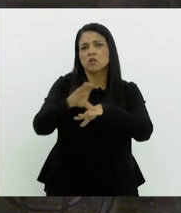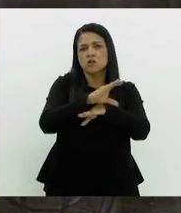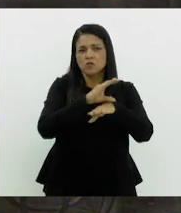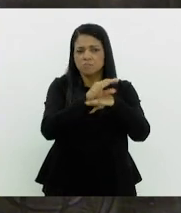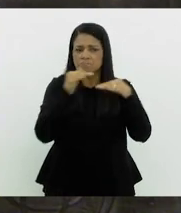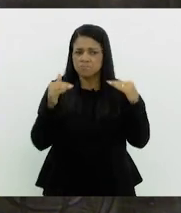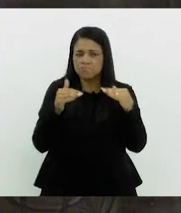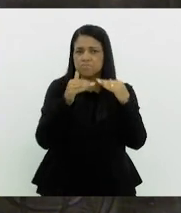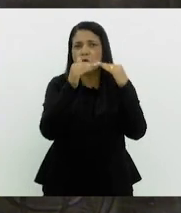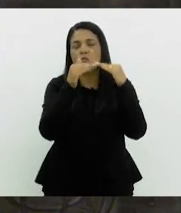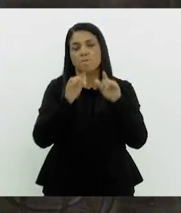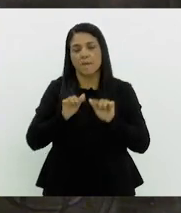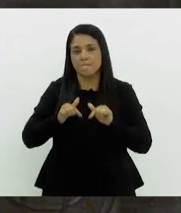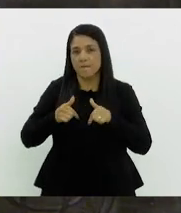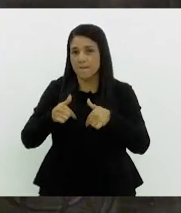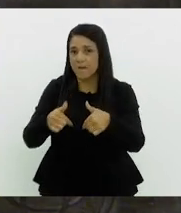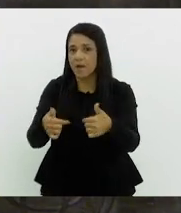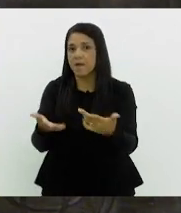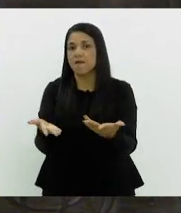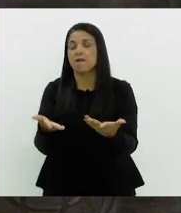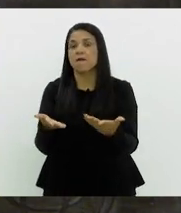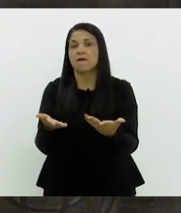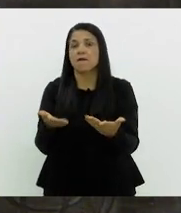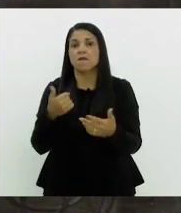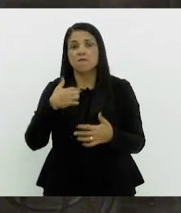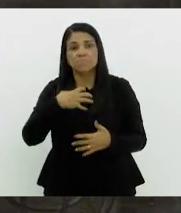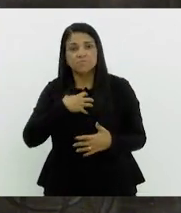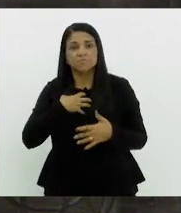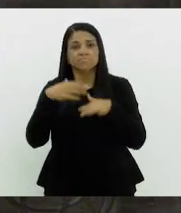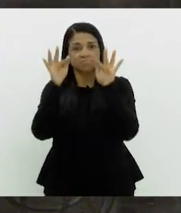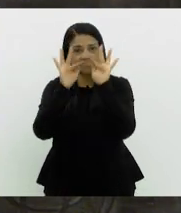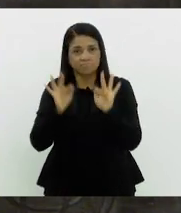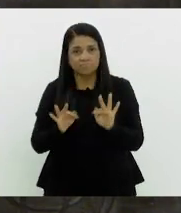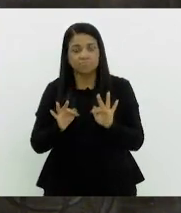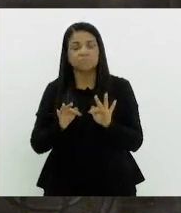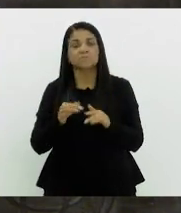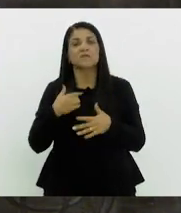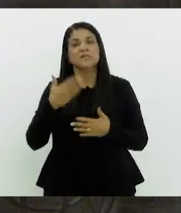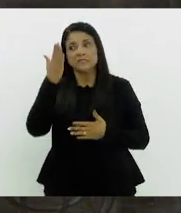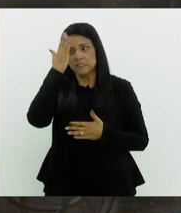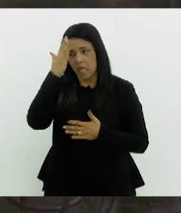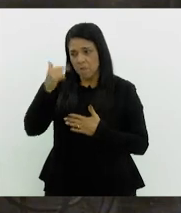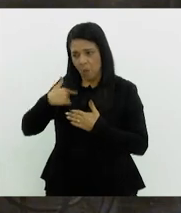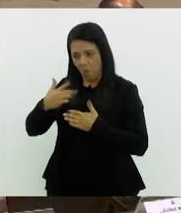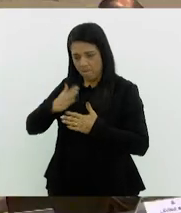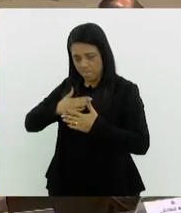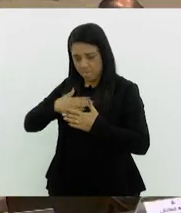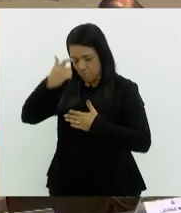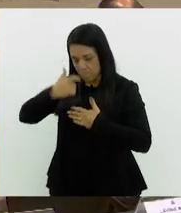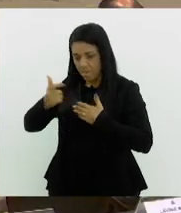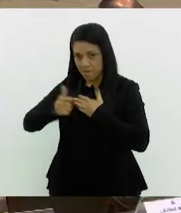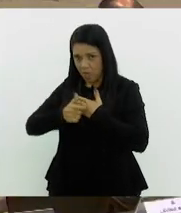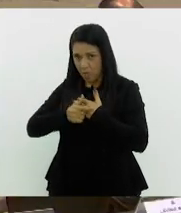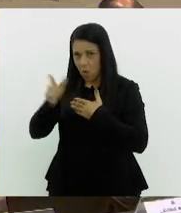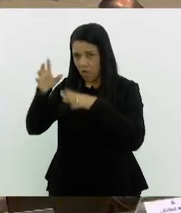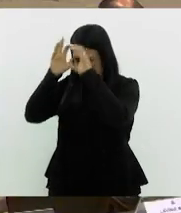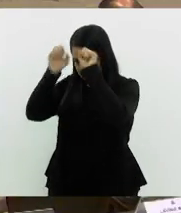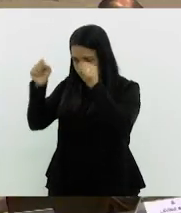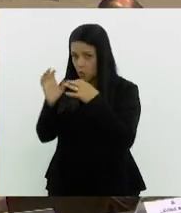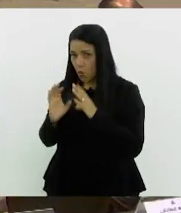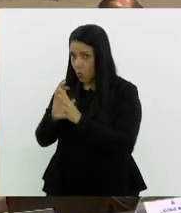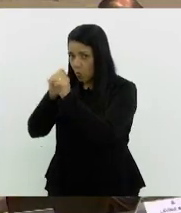em vigor. Então, assim, eu fico muito feliz de poder estar aqui, sei do meu papel lá como Tribunal de Contas e dentro do